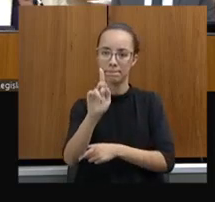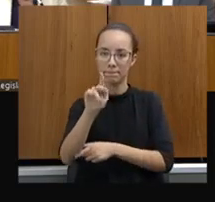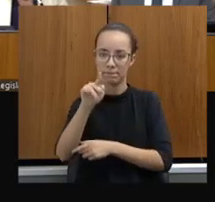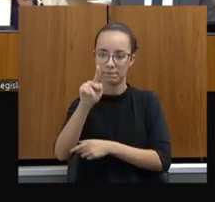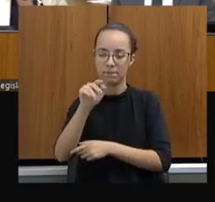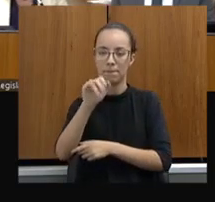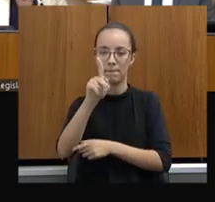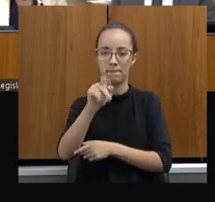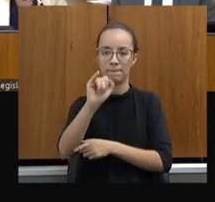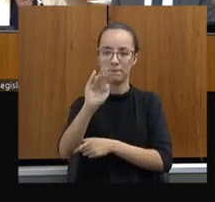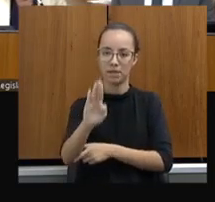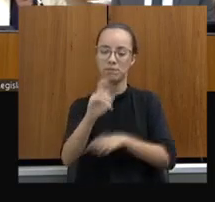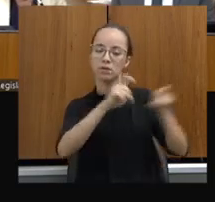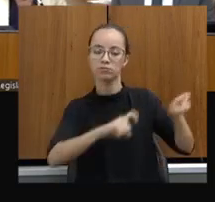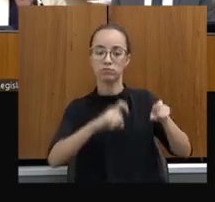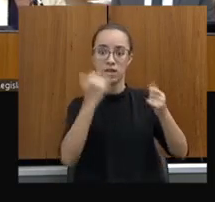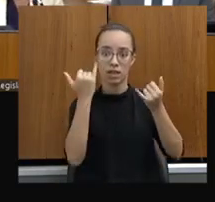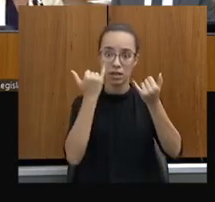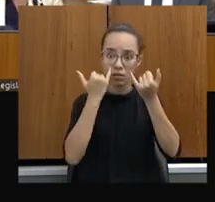foi recentemente